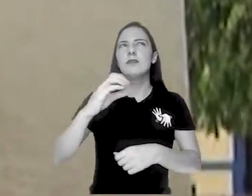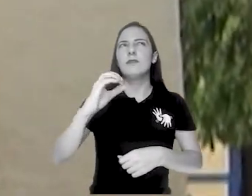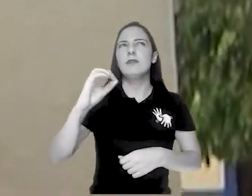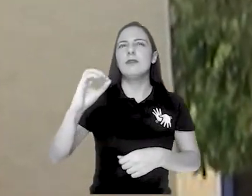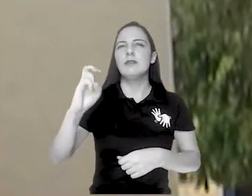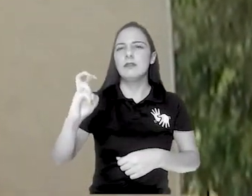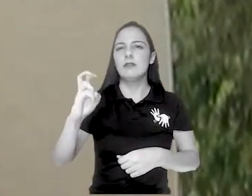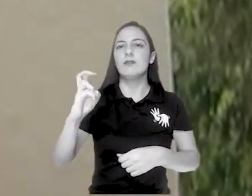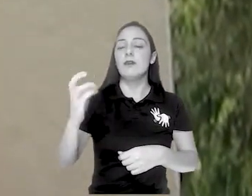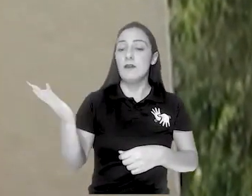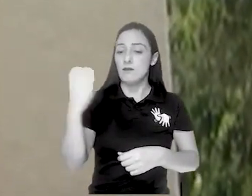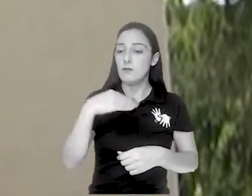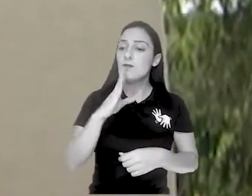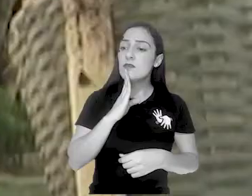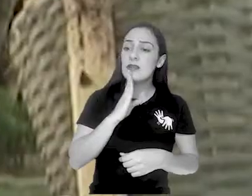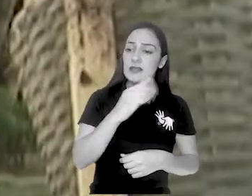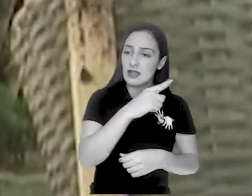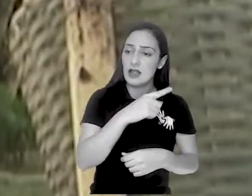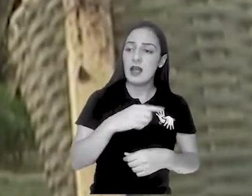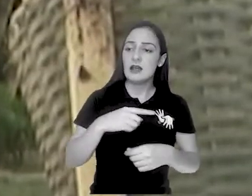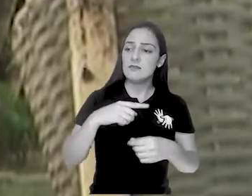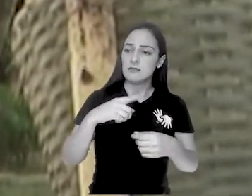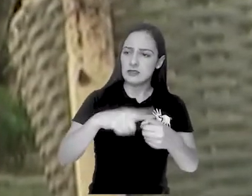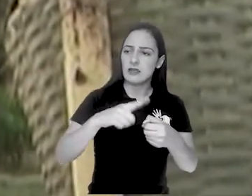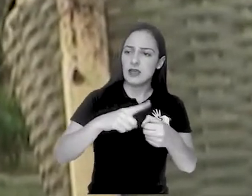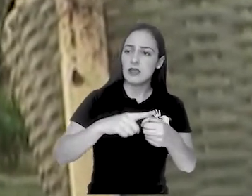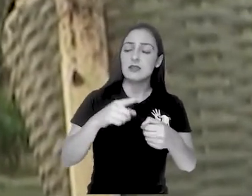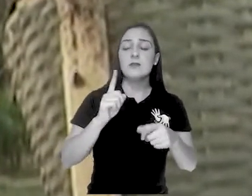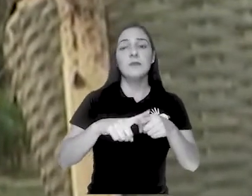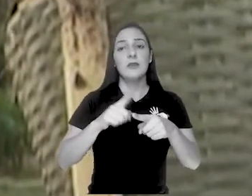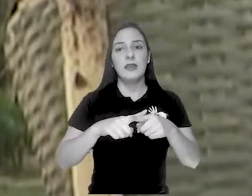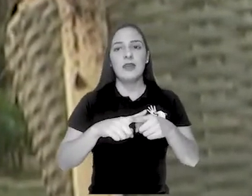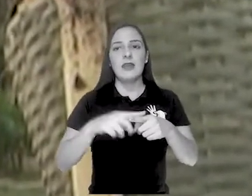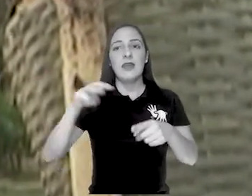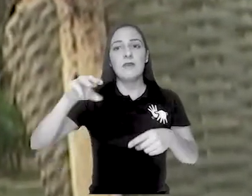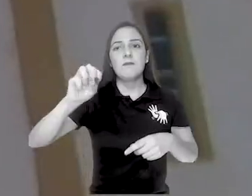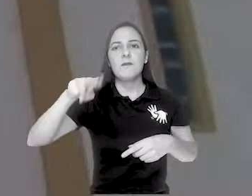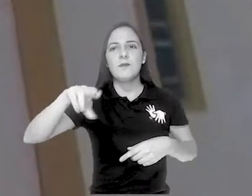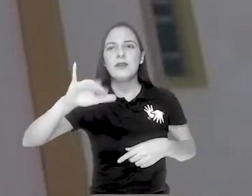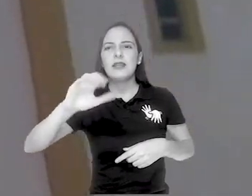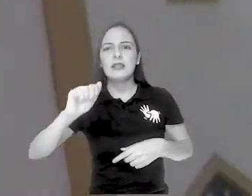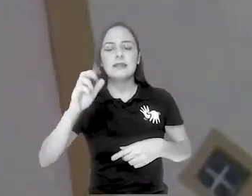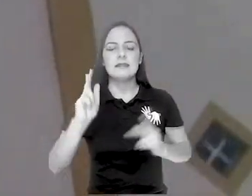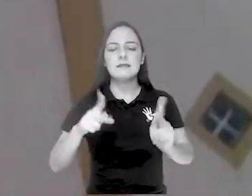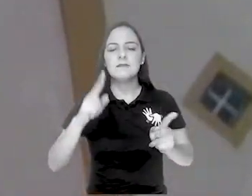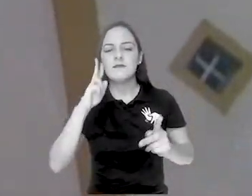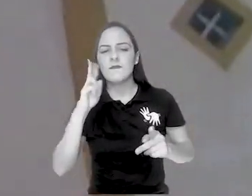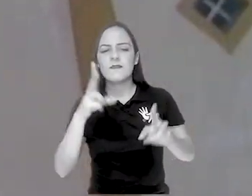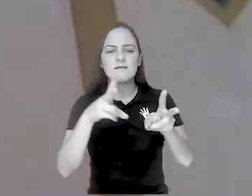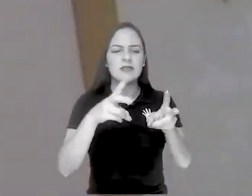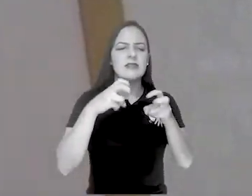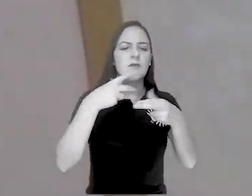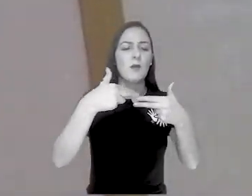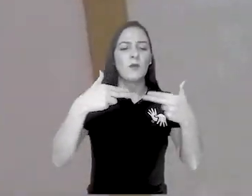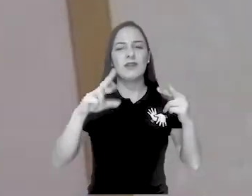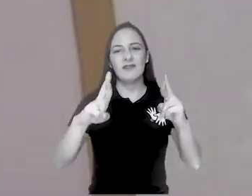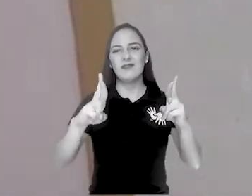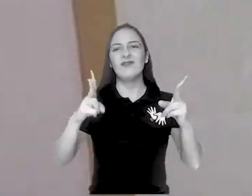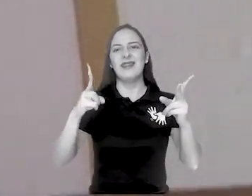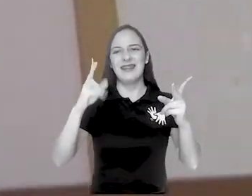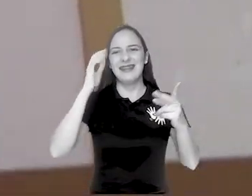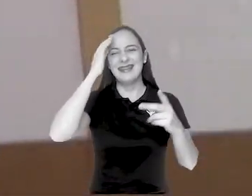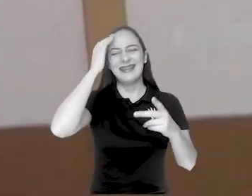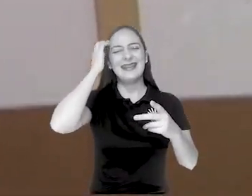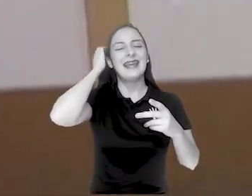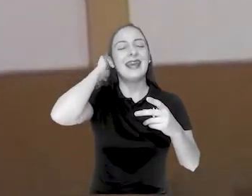visitar a Pecatuba para você dar uma olhada, porque ela sempre tem uma visão assim, instantânea das coisas que vão dar certo,